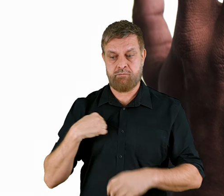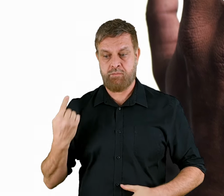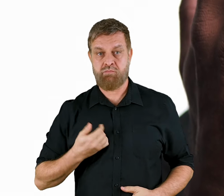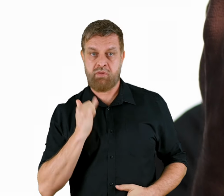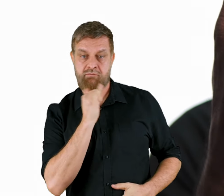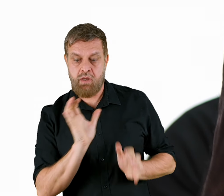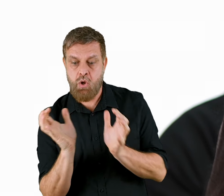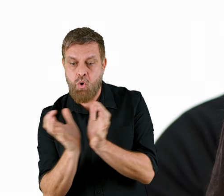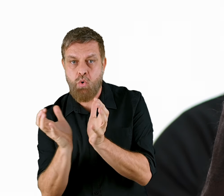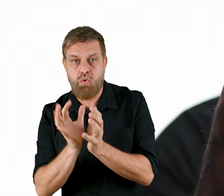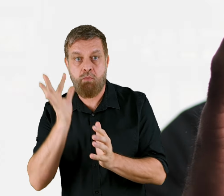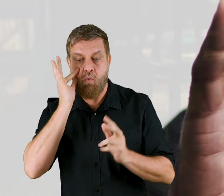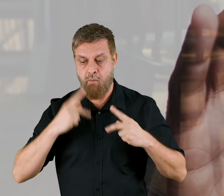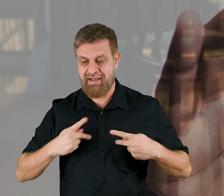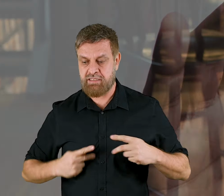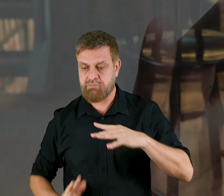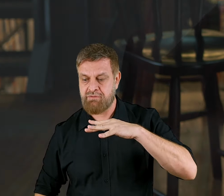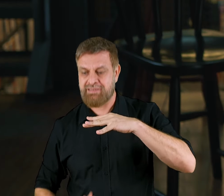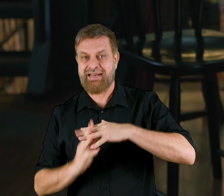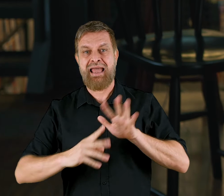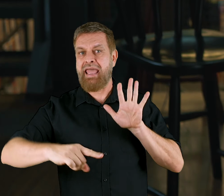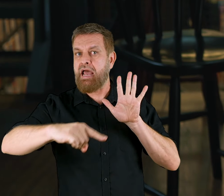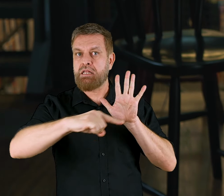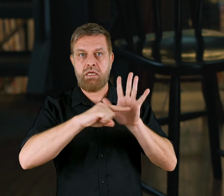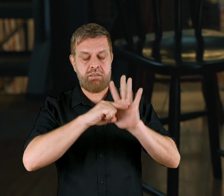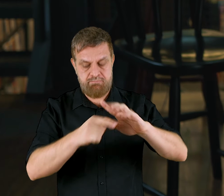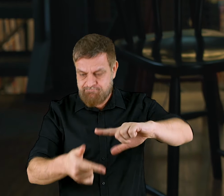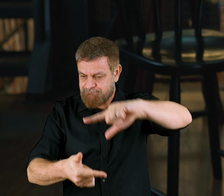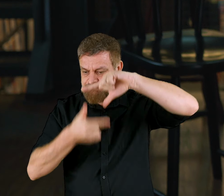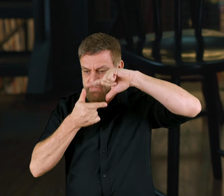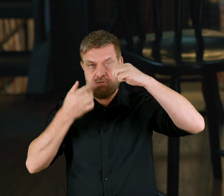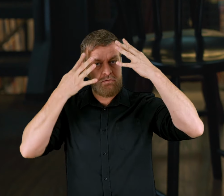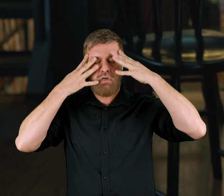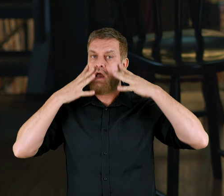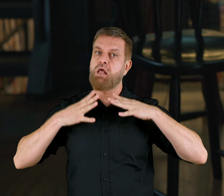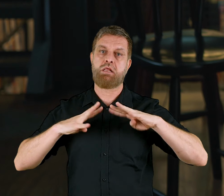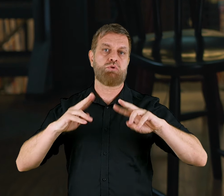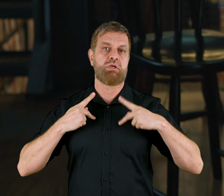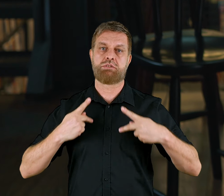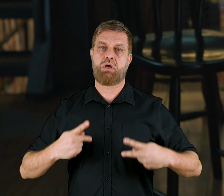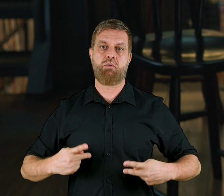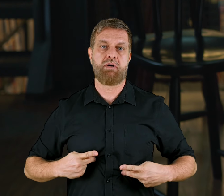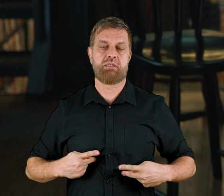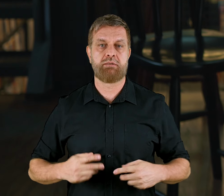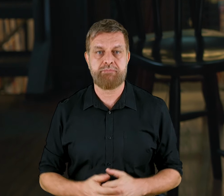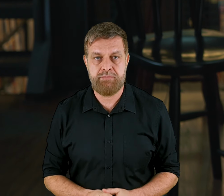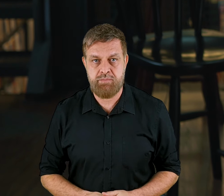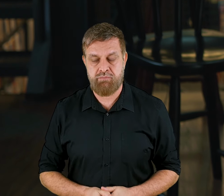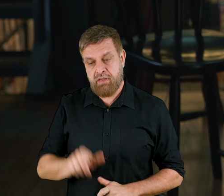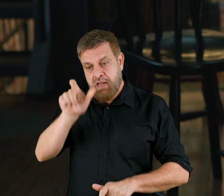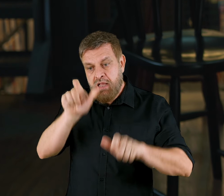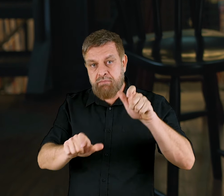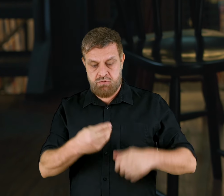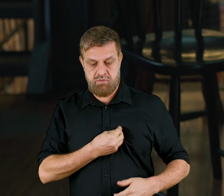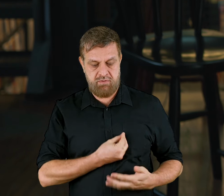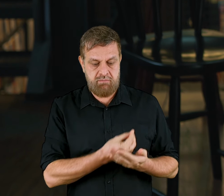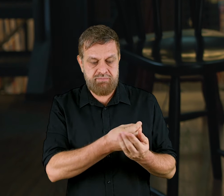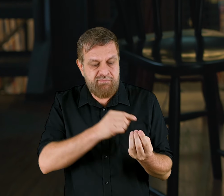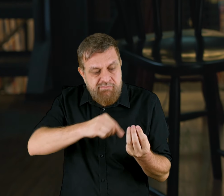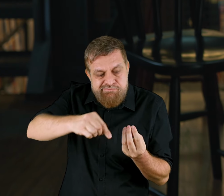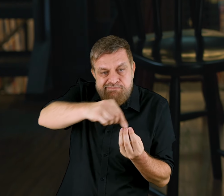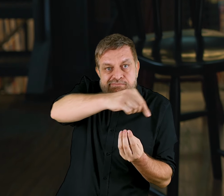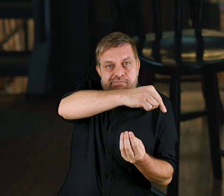os transhumanistas, né, e o transhumanismo é essa negação radical da natureza e como um todo, da natureza, dos seres vivos também como um